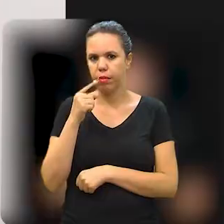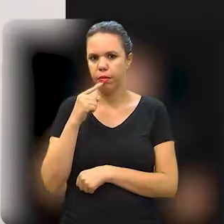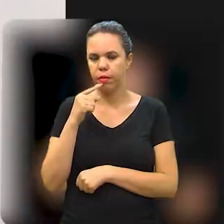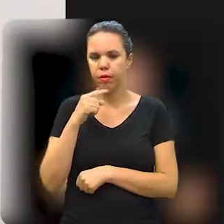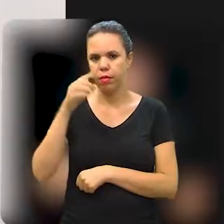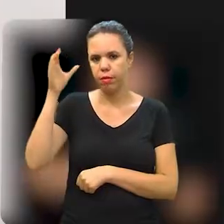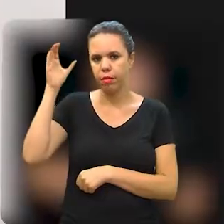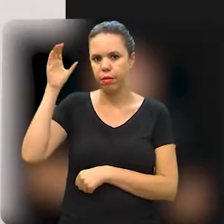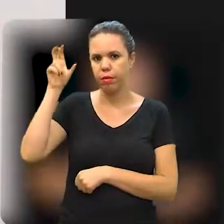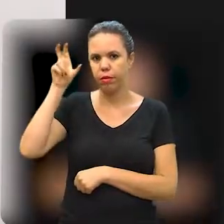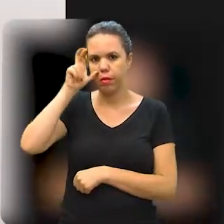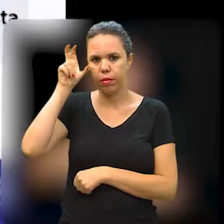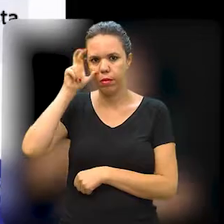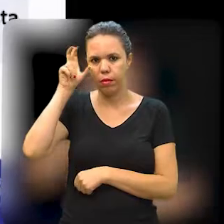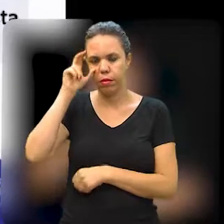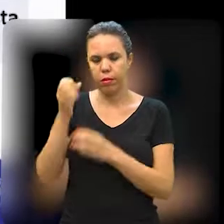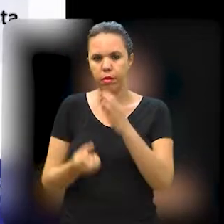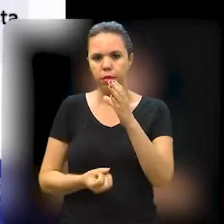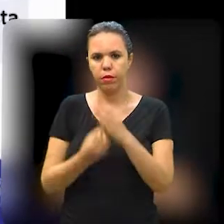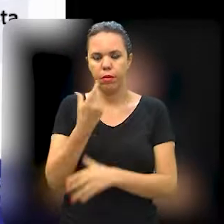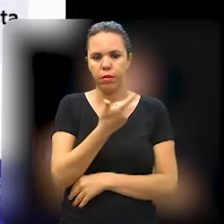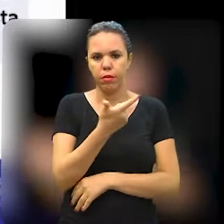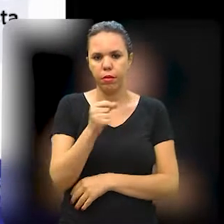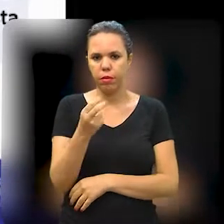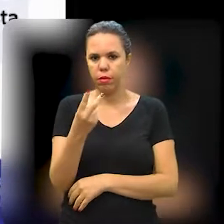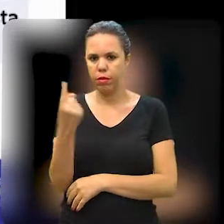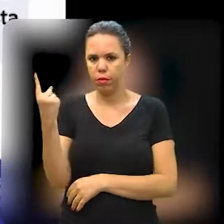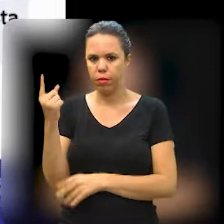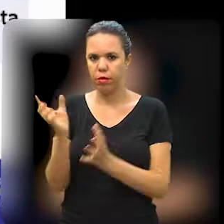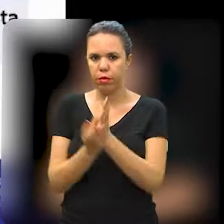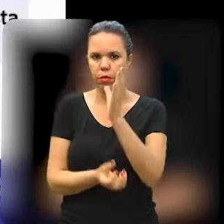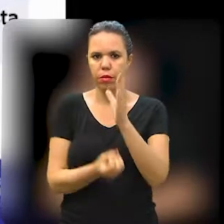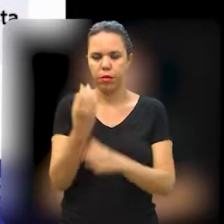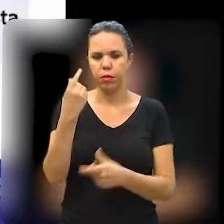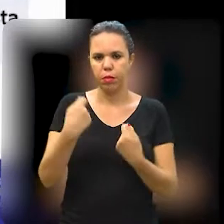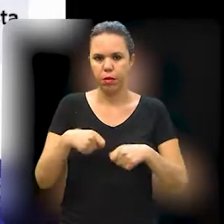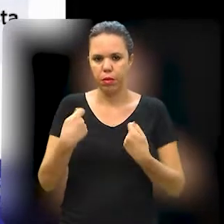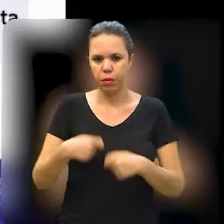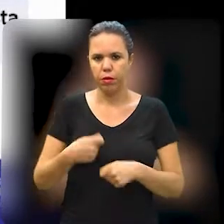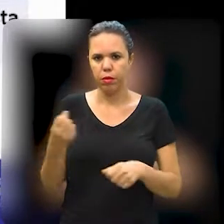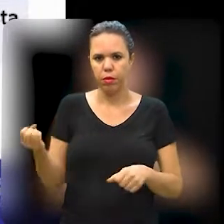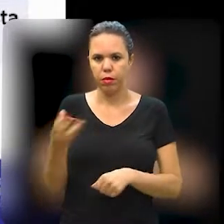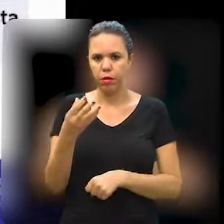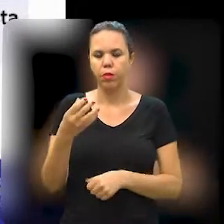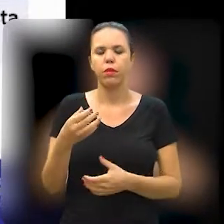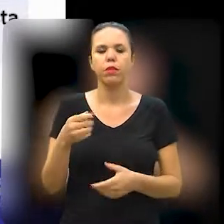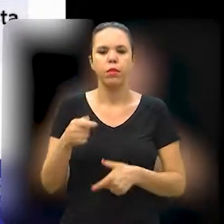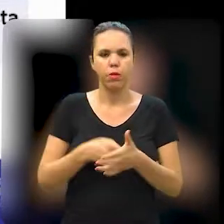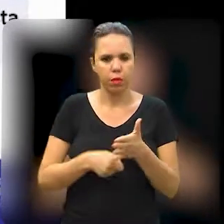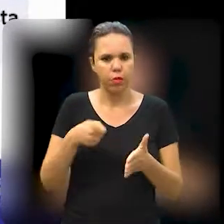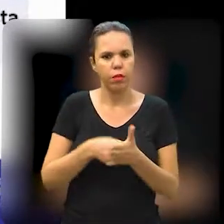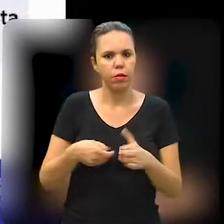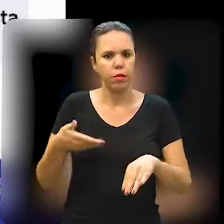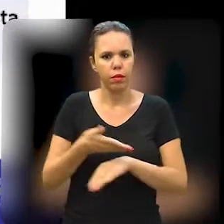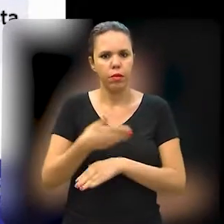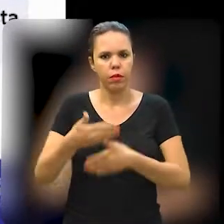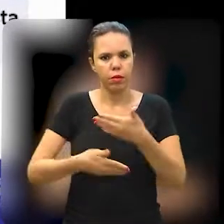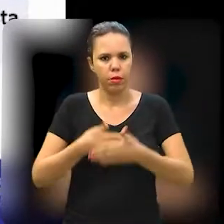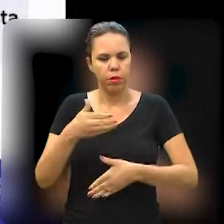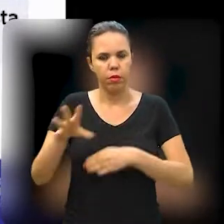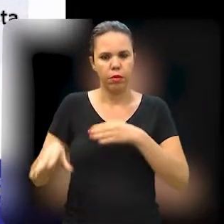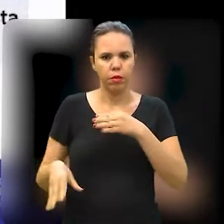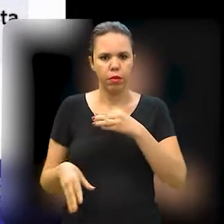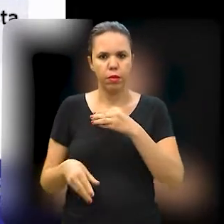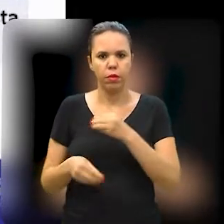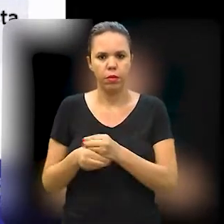Magoga e Carlinhos Camelô. Foi criada em 2021 como uma demanda recente para fazer parte do